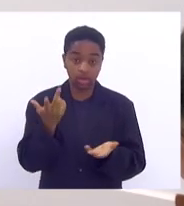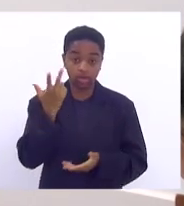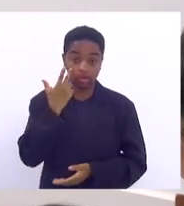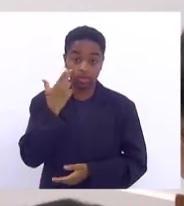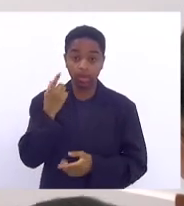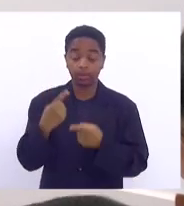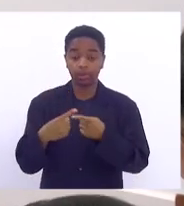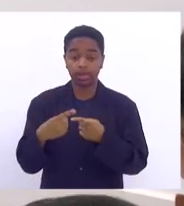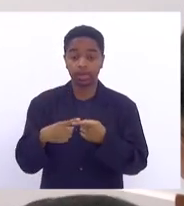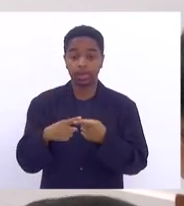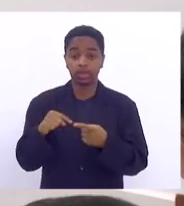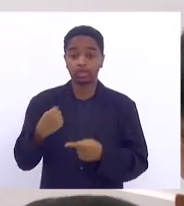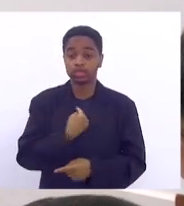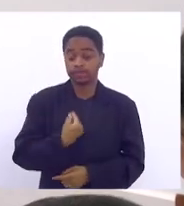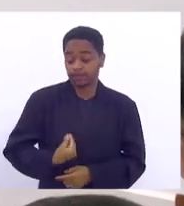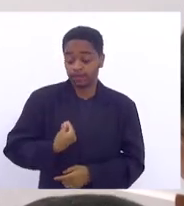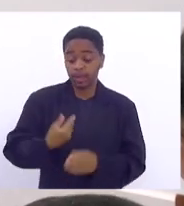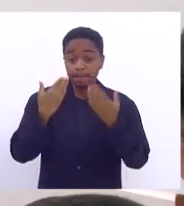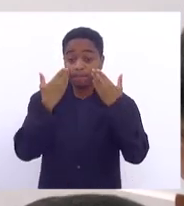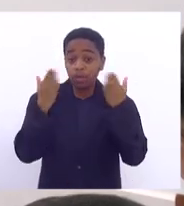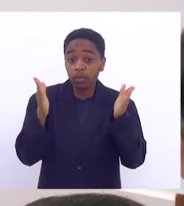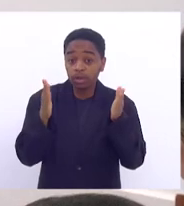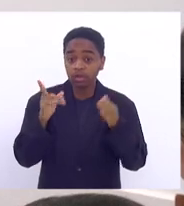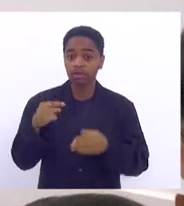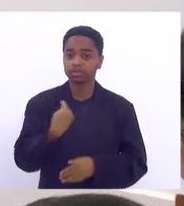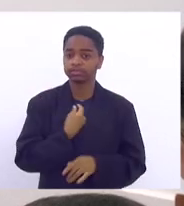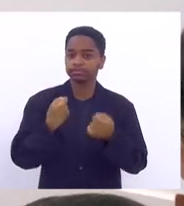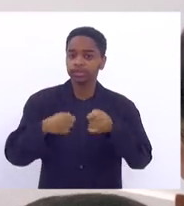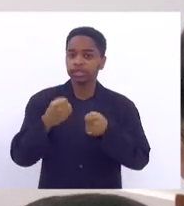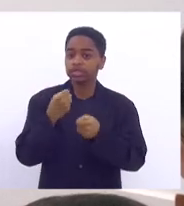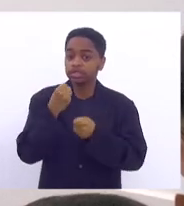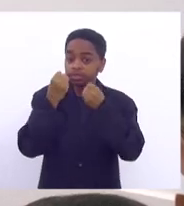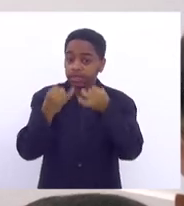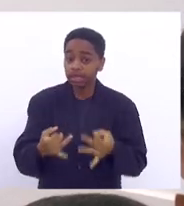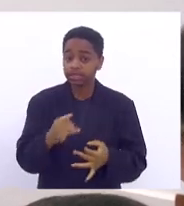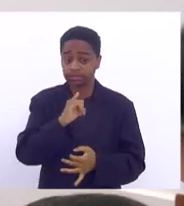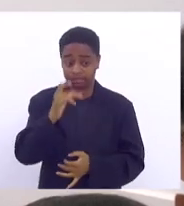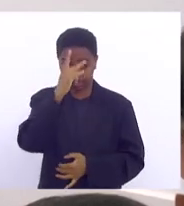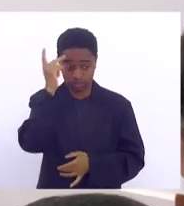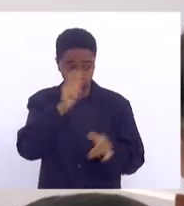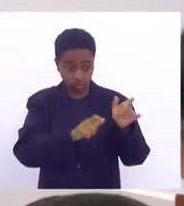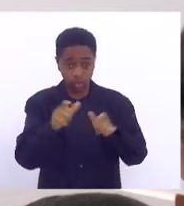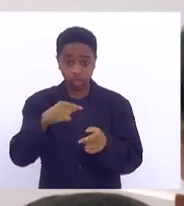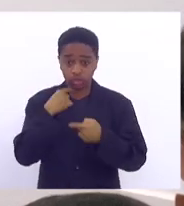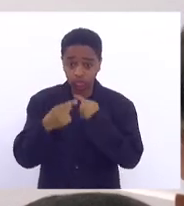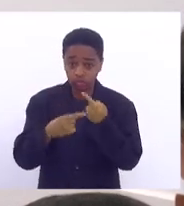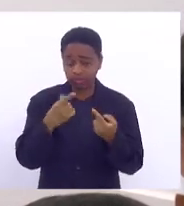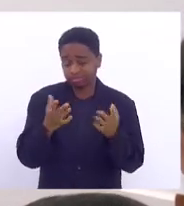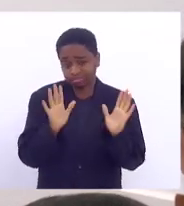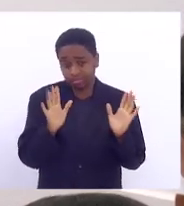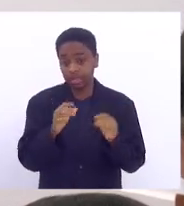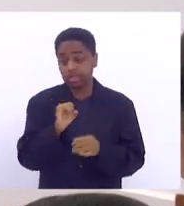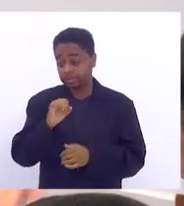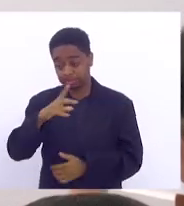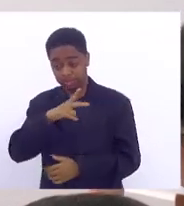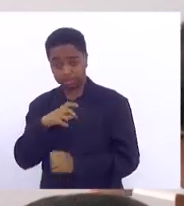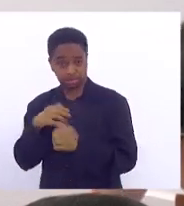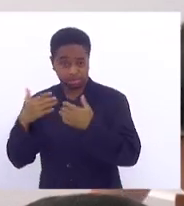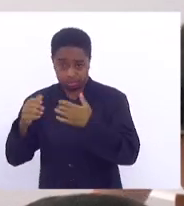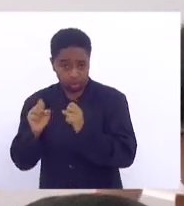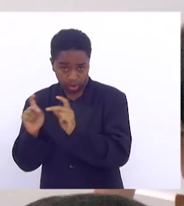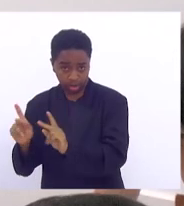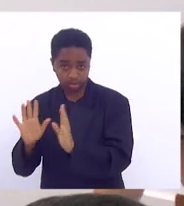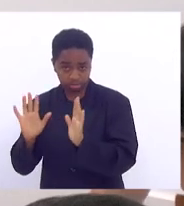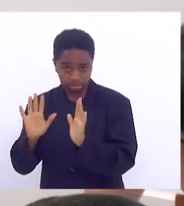na vida pública o nome diz a gente explica se alguém tem alguma dúvida a gente vai se é privado ninguém tem nada com isso então